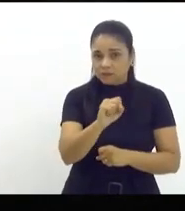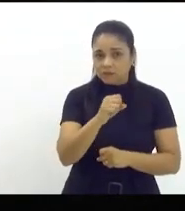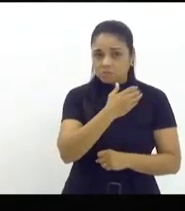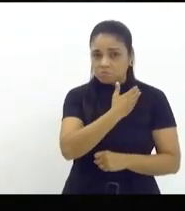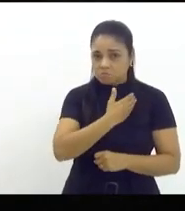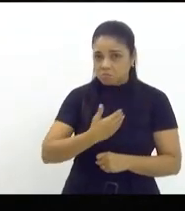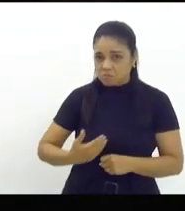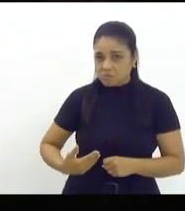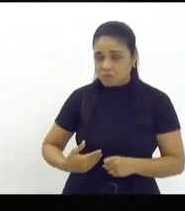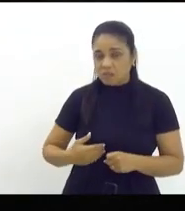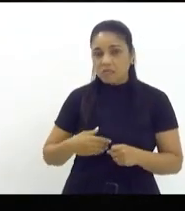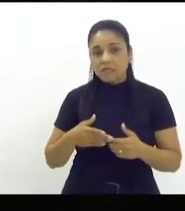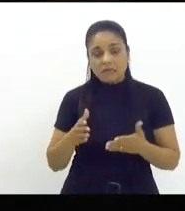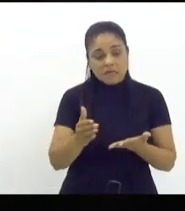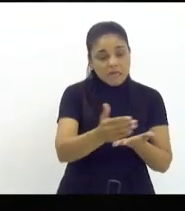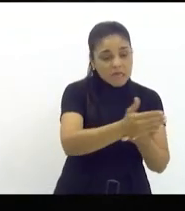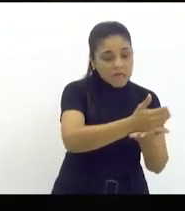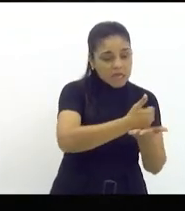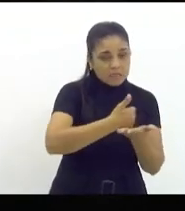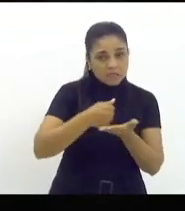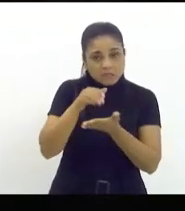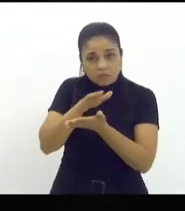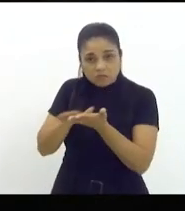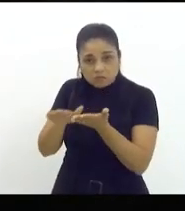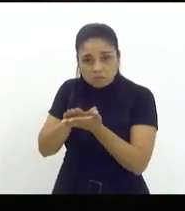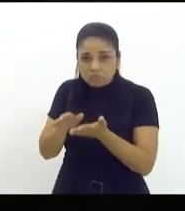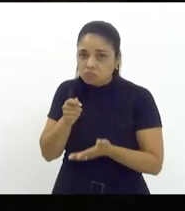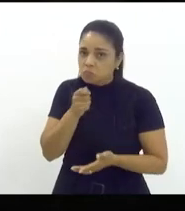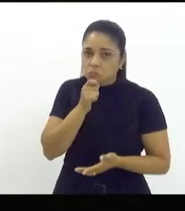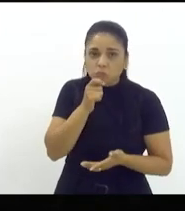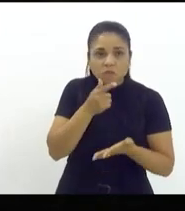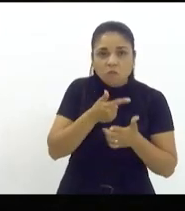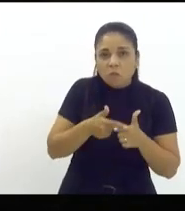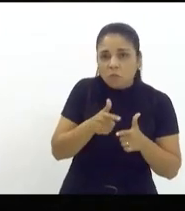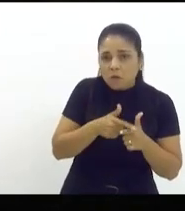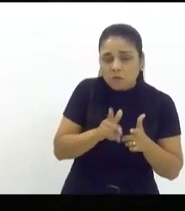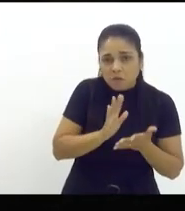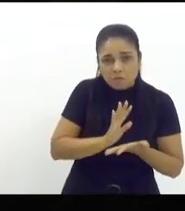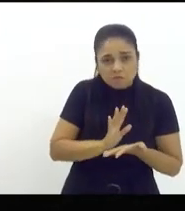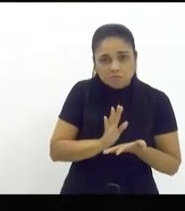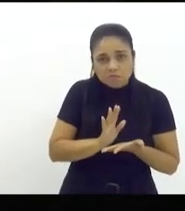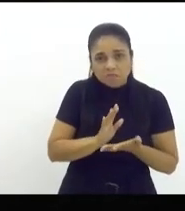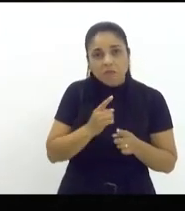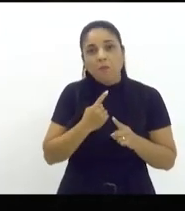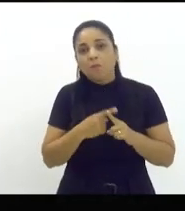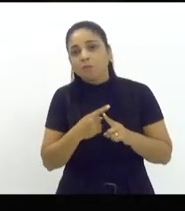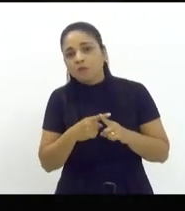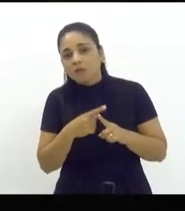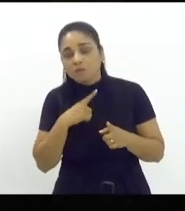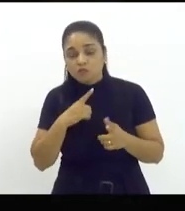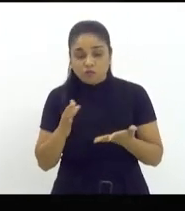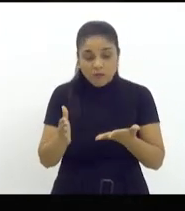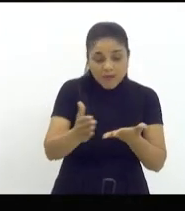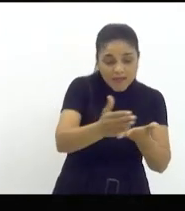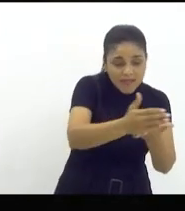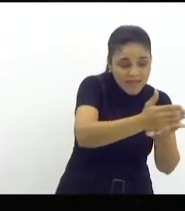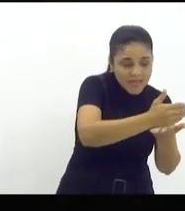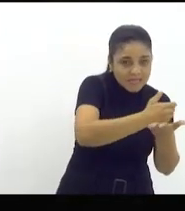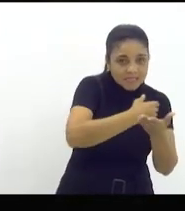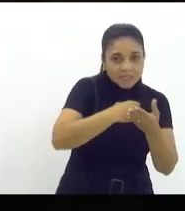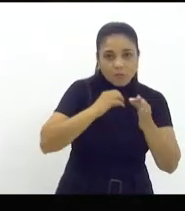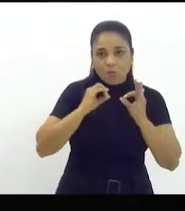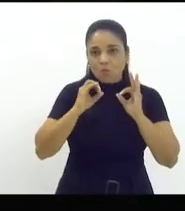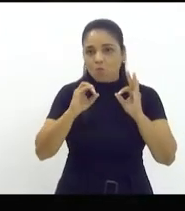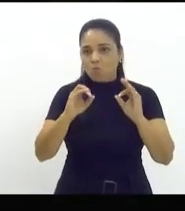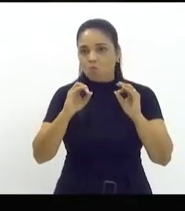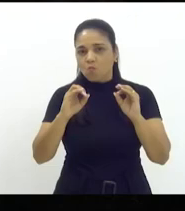vista de receita e despesa que não houve problema porque tinha uma receita extraordinária da